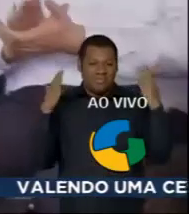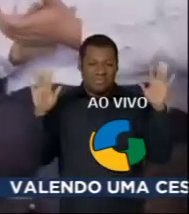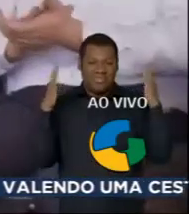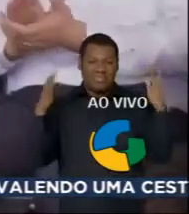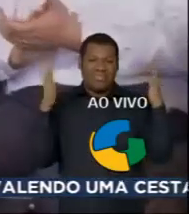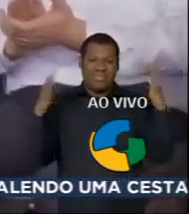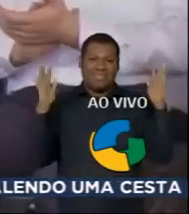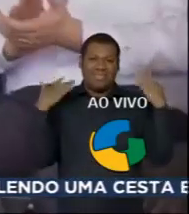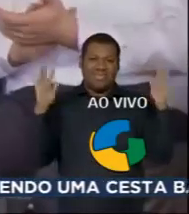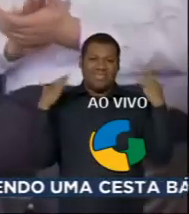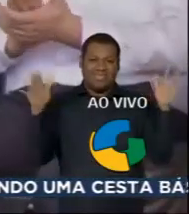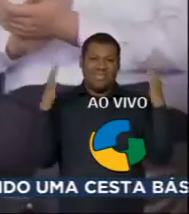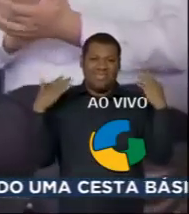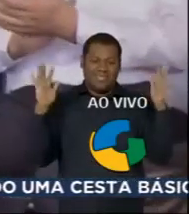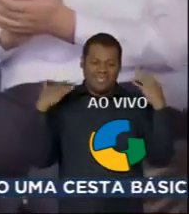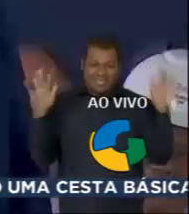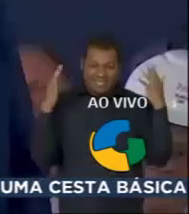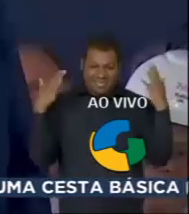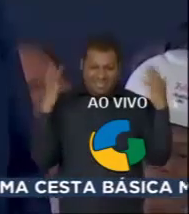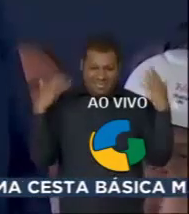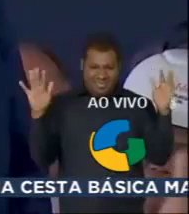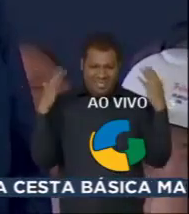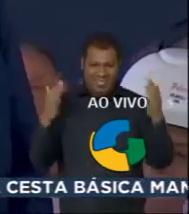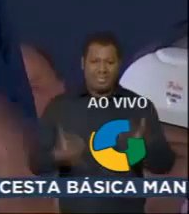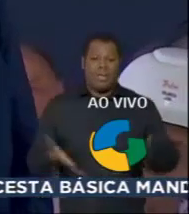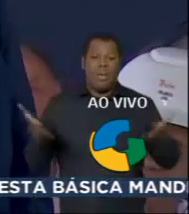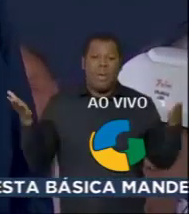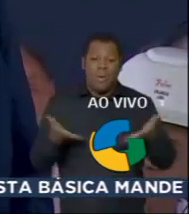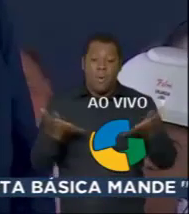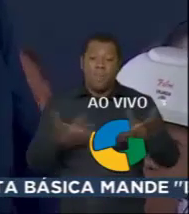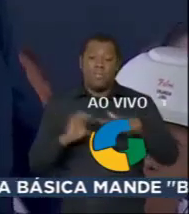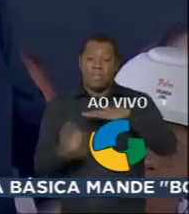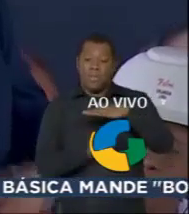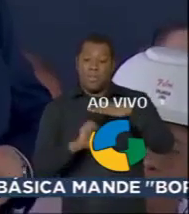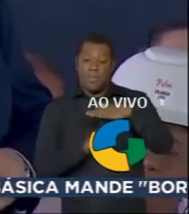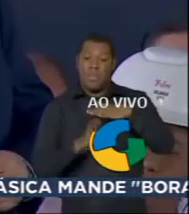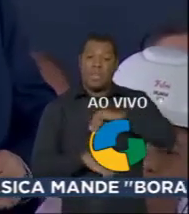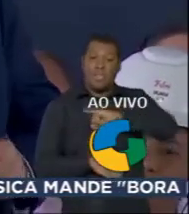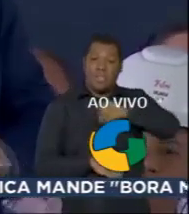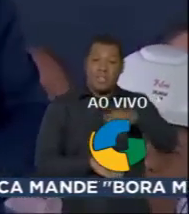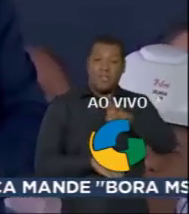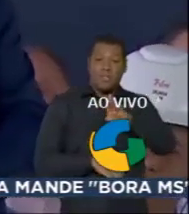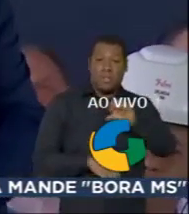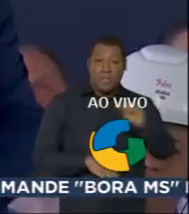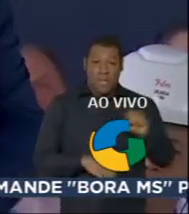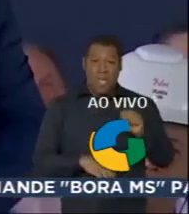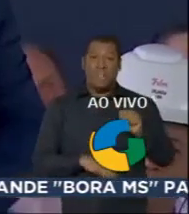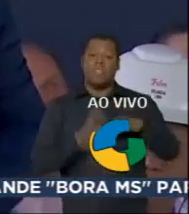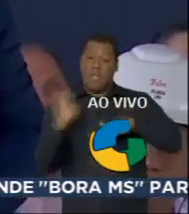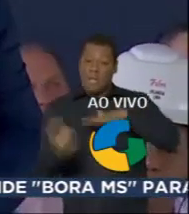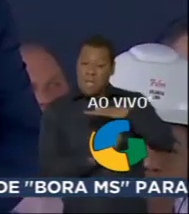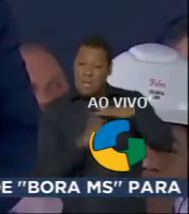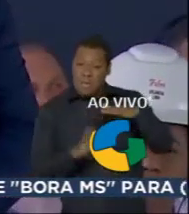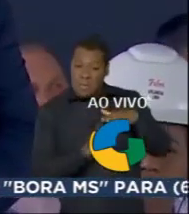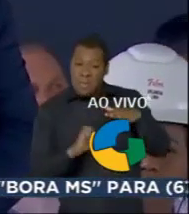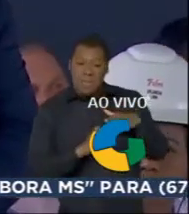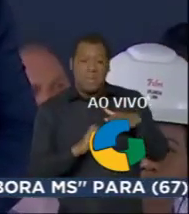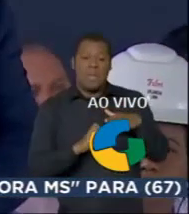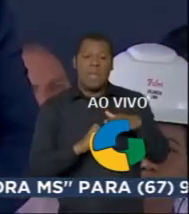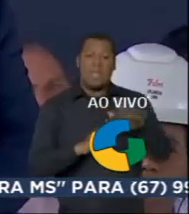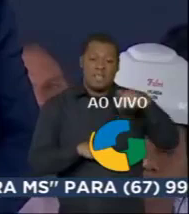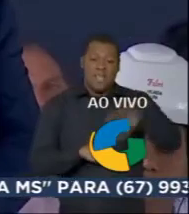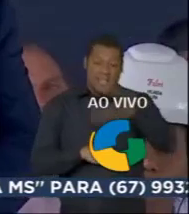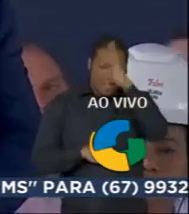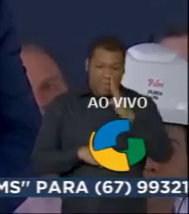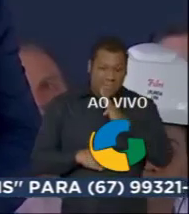Tomazoni, né? Que é presidente do grupo JBS. A China habilita, então, 38 frigoríficos brasileiros aí. A previsão é um aumento de